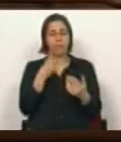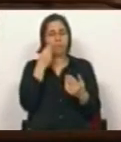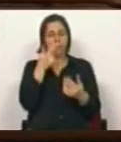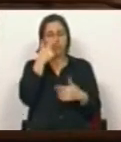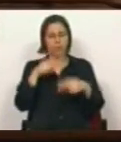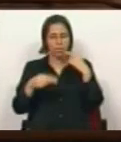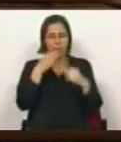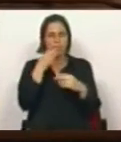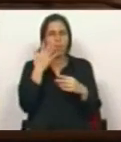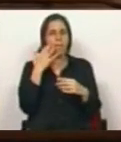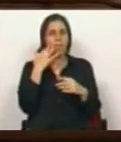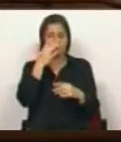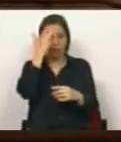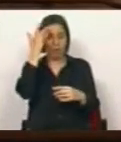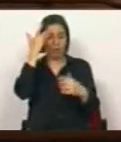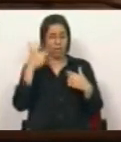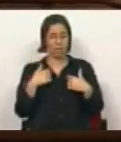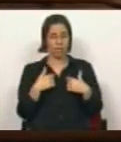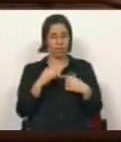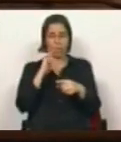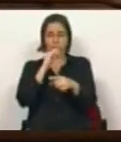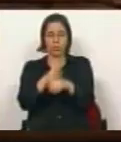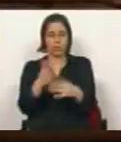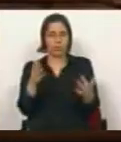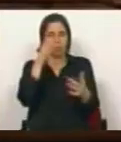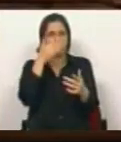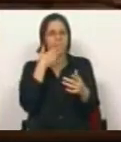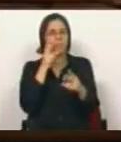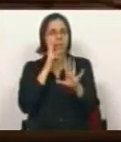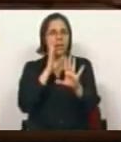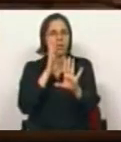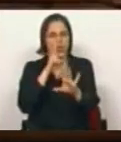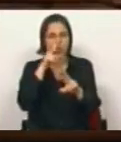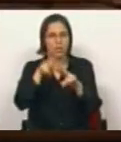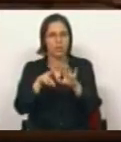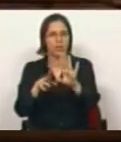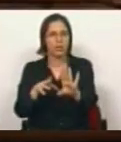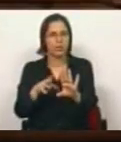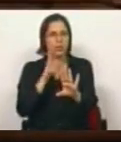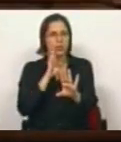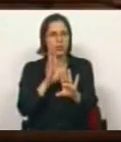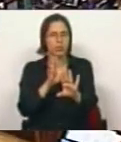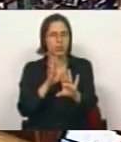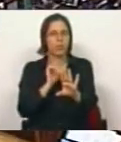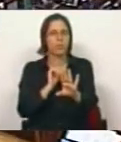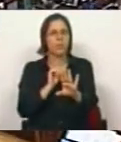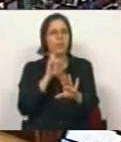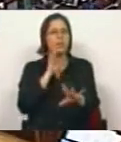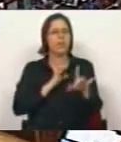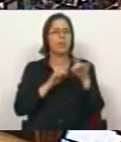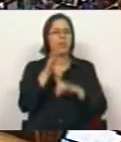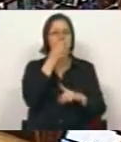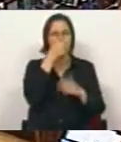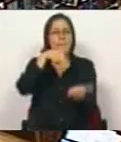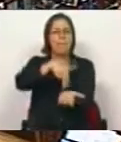de plástico chega facilmente a outras espécies e também peço desculpa ao ser humano. por interromper, mas tenho que pedir às senhoras e senhores